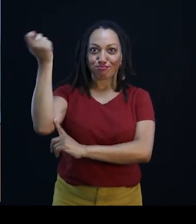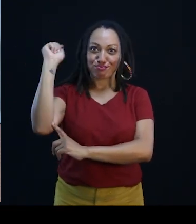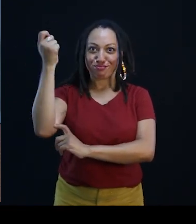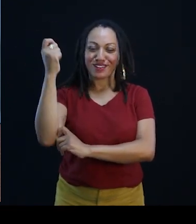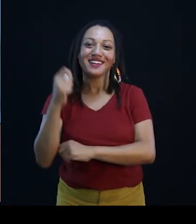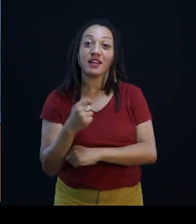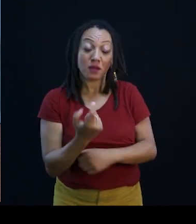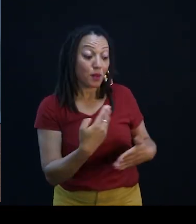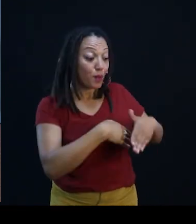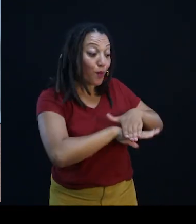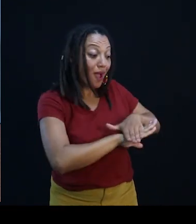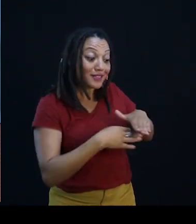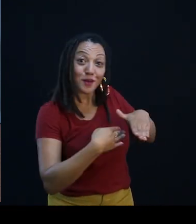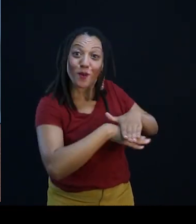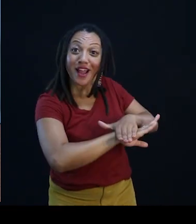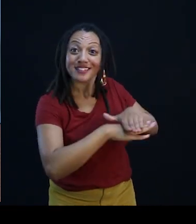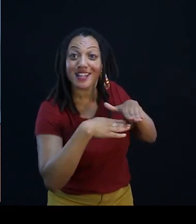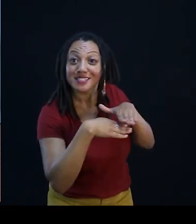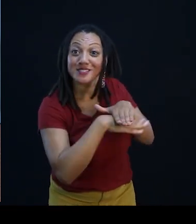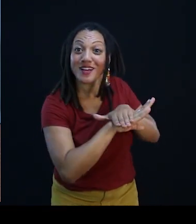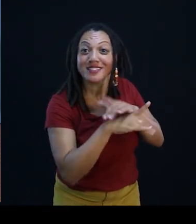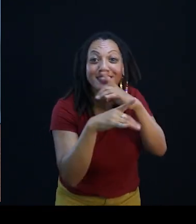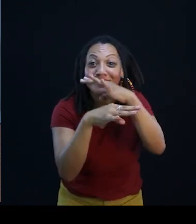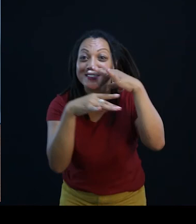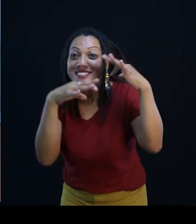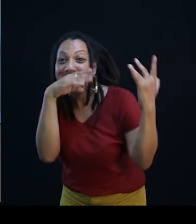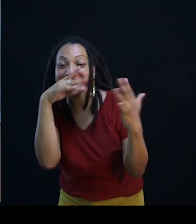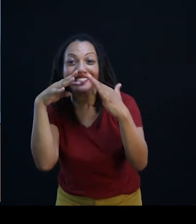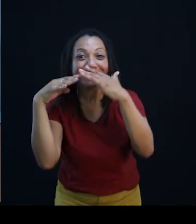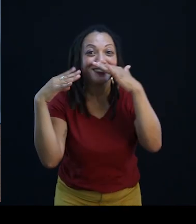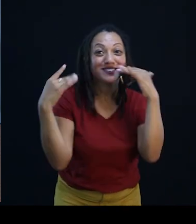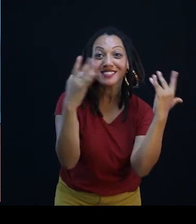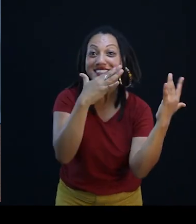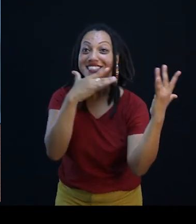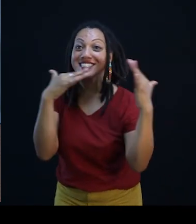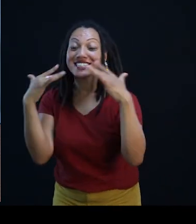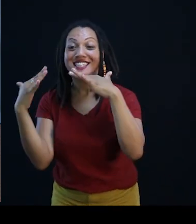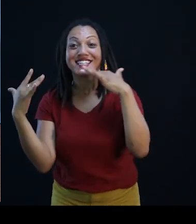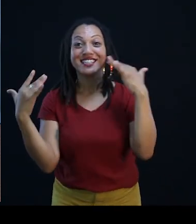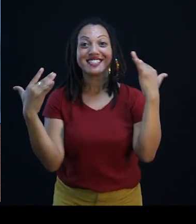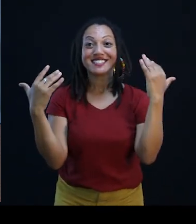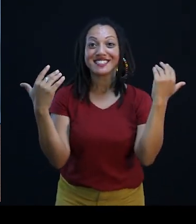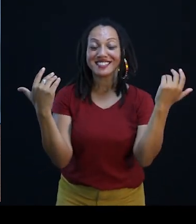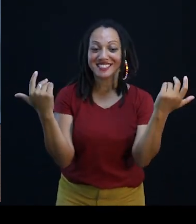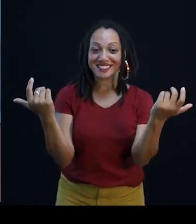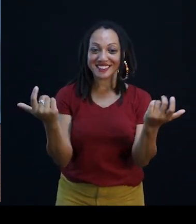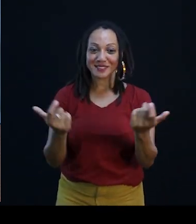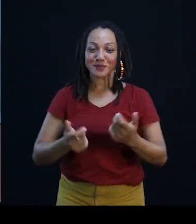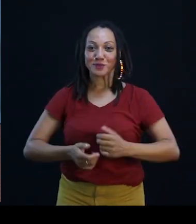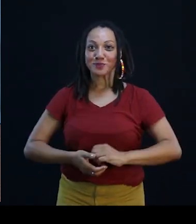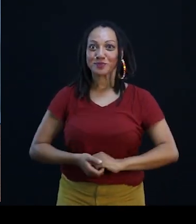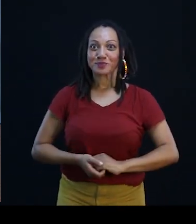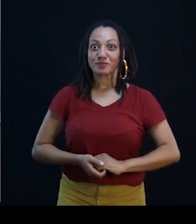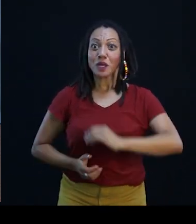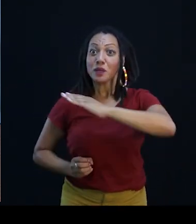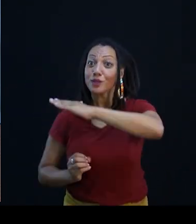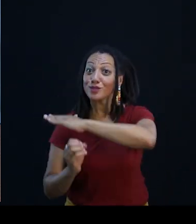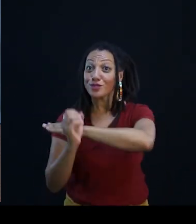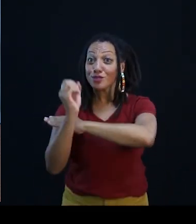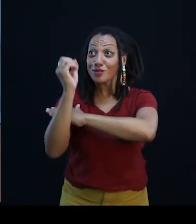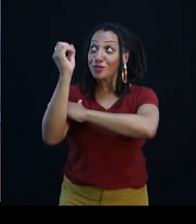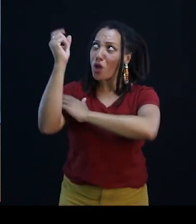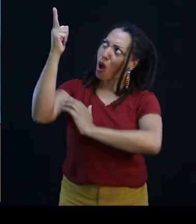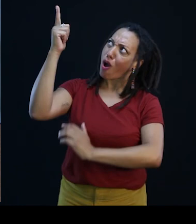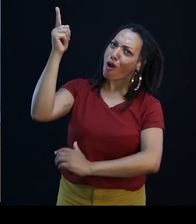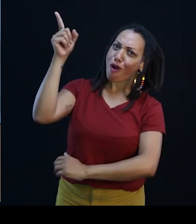mais cheira. Guarda, guarda, lavadeira. Quanto mais guarda, mais cheira. E o